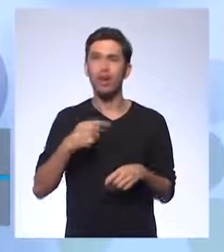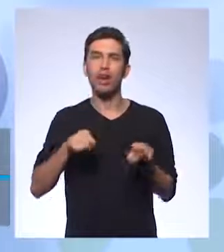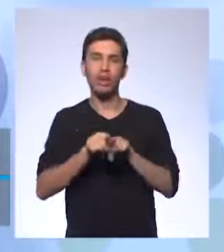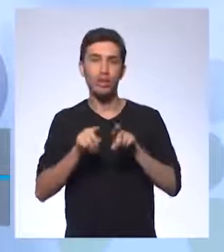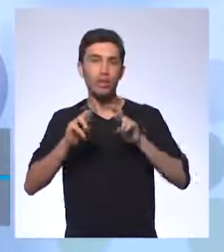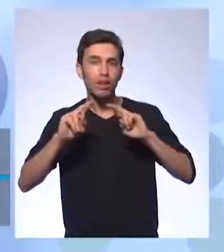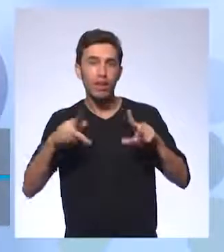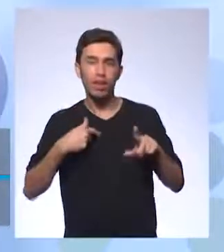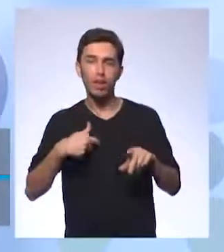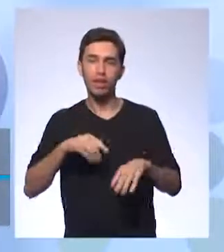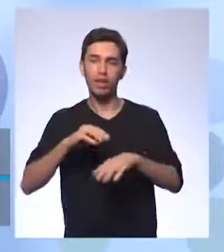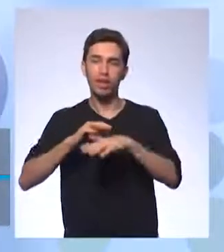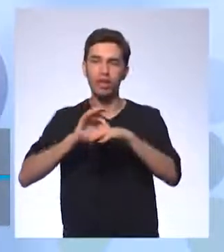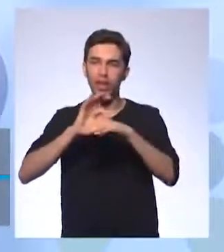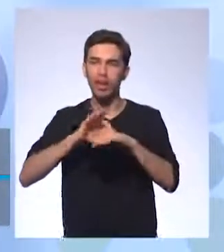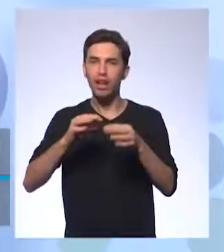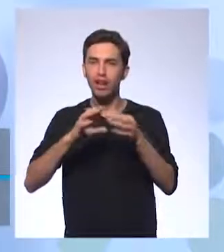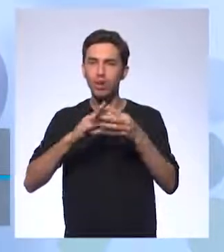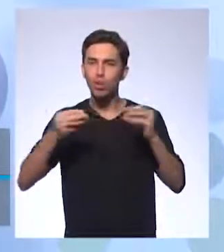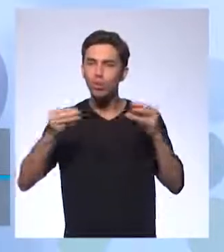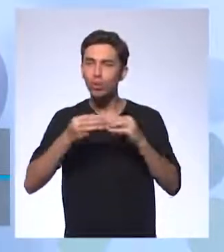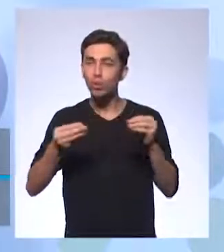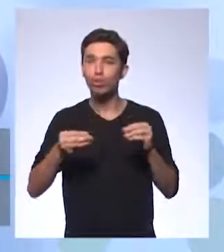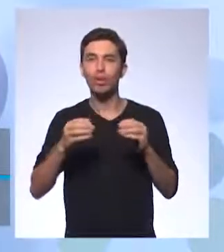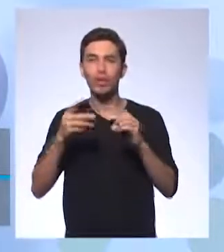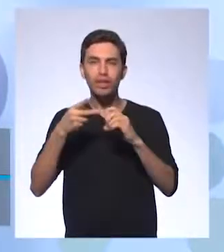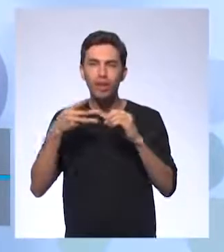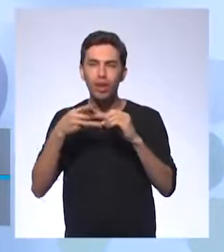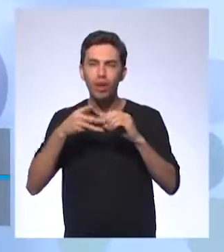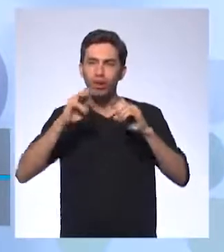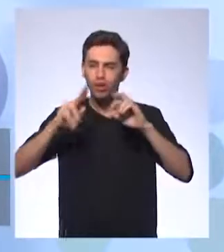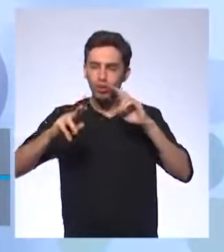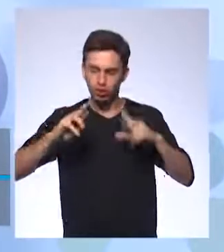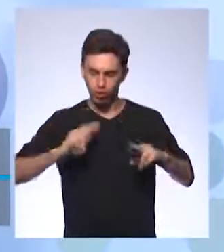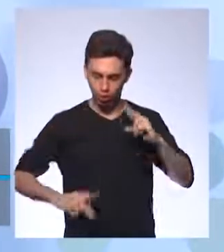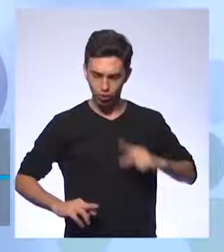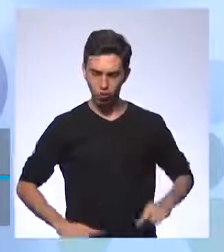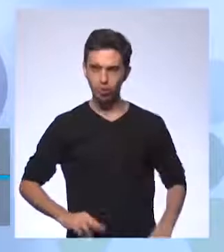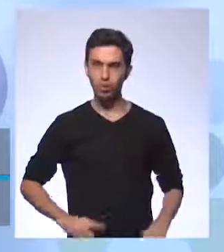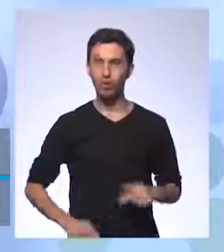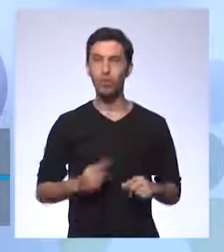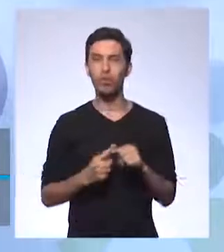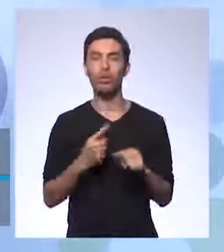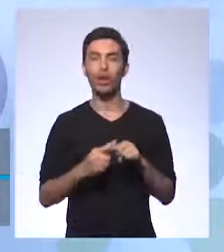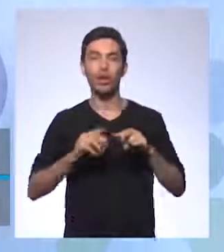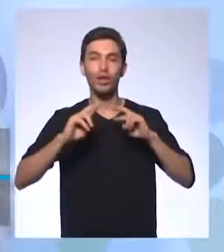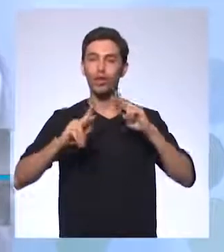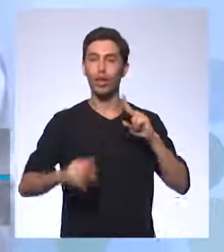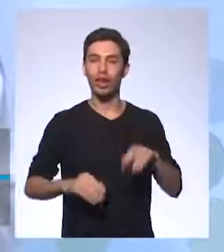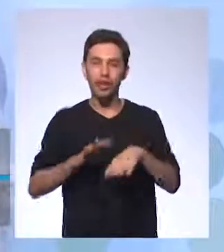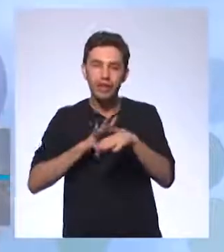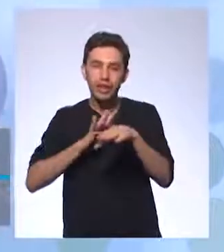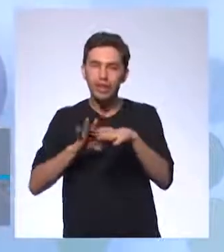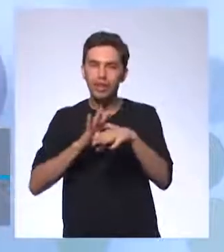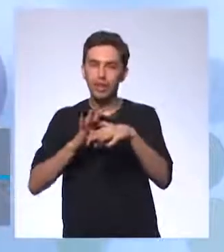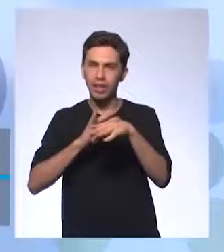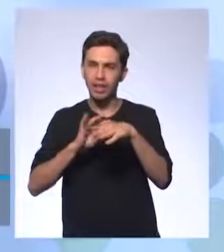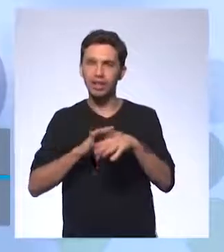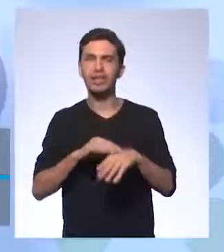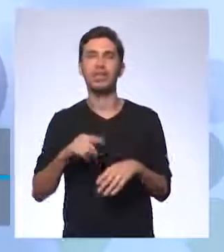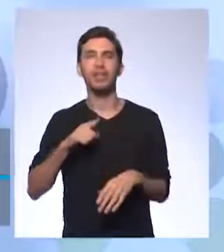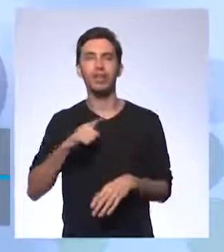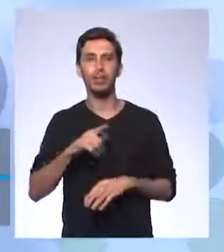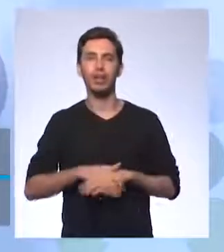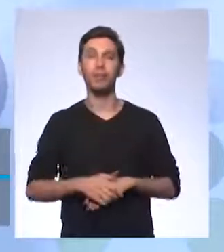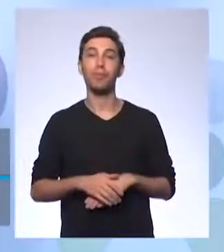essas células que são diferentes entre si, porque elas estão formando diferentes tecidos. E esses tecidos vão se